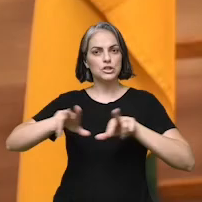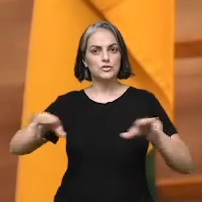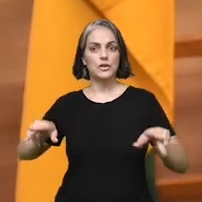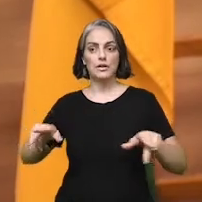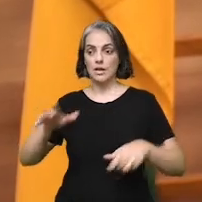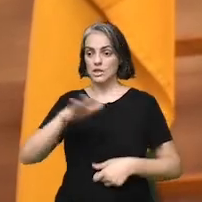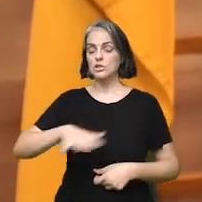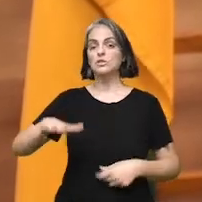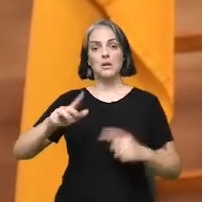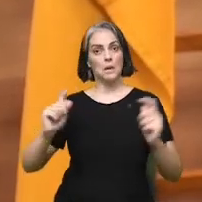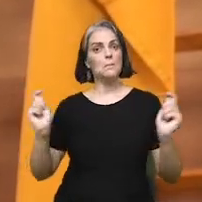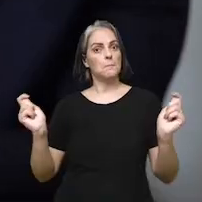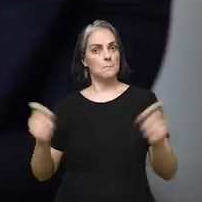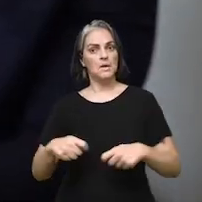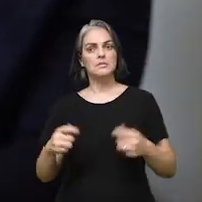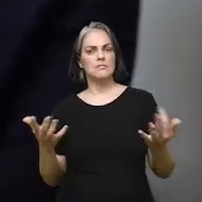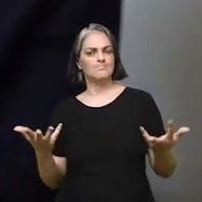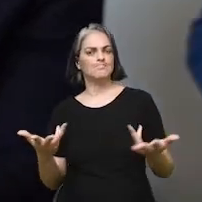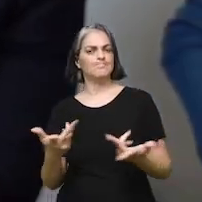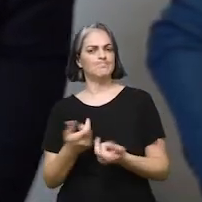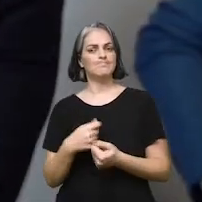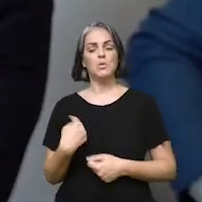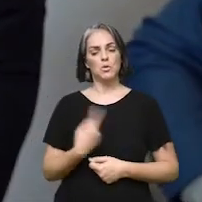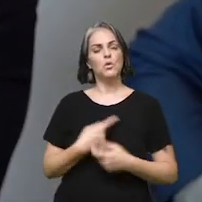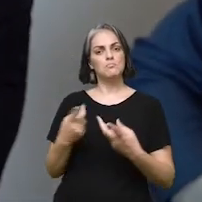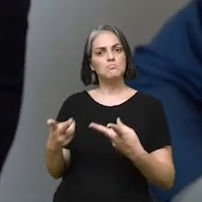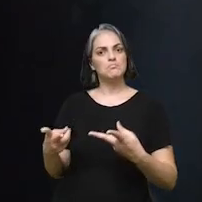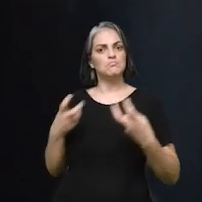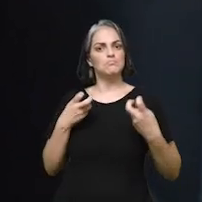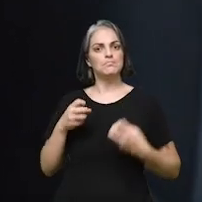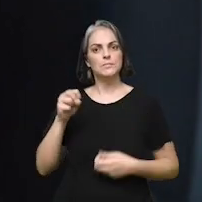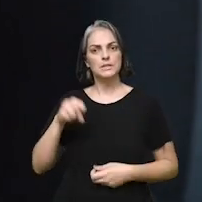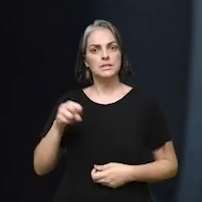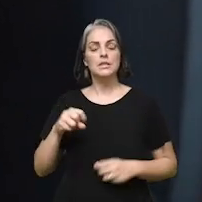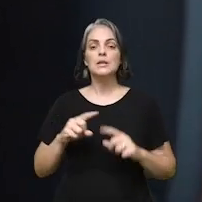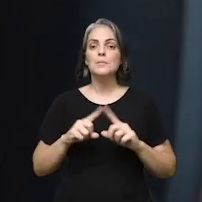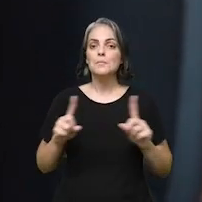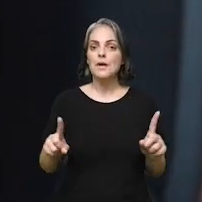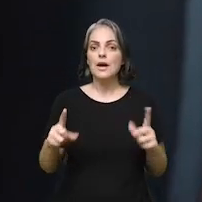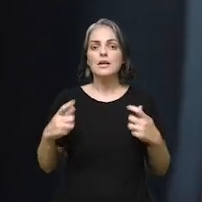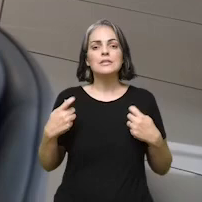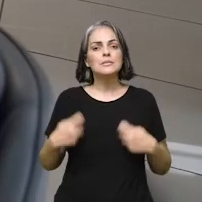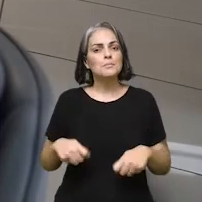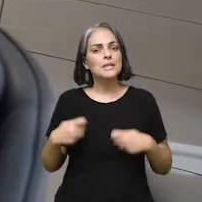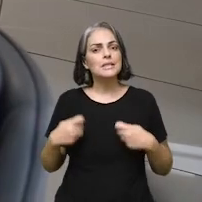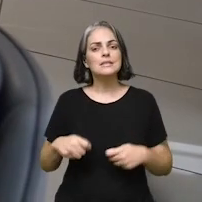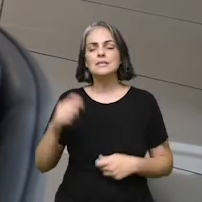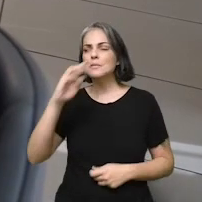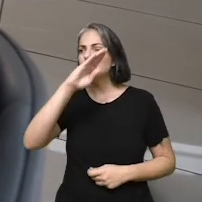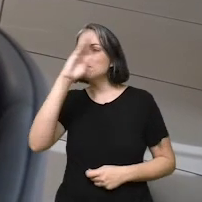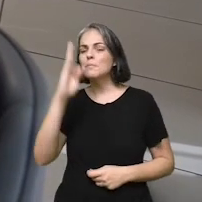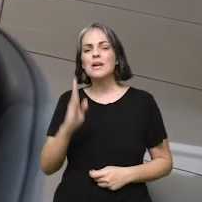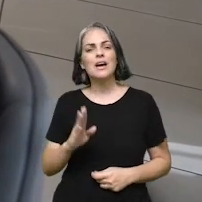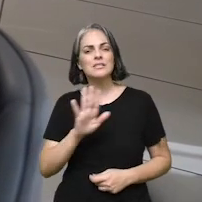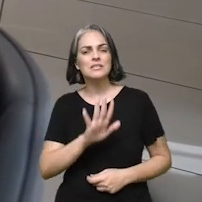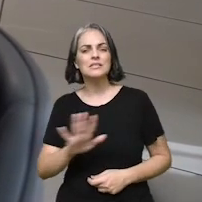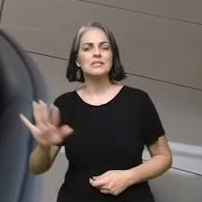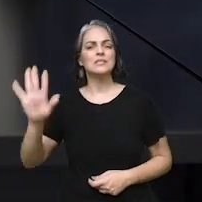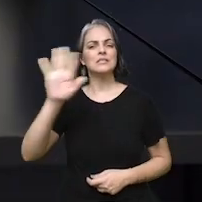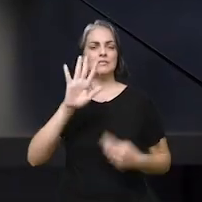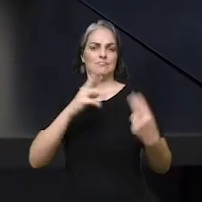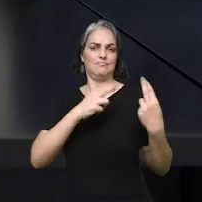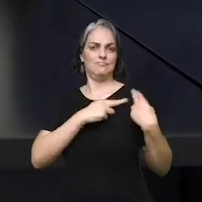assim, um potencial imenso, né, que todos nós reconhecemos, mas isso deve ser também uma missão para o Brasil. A